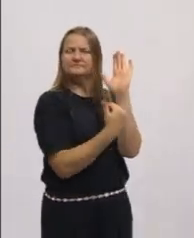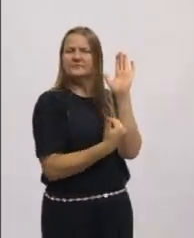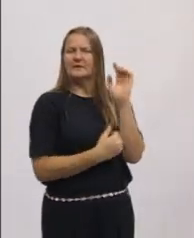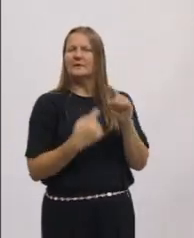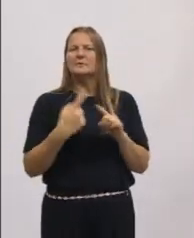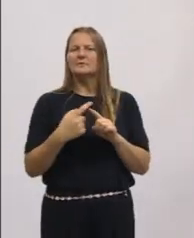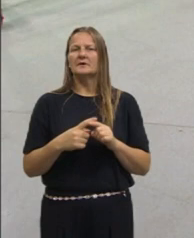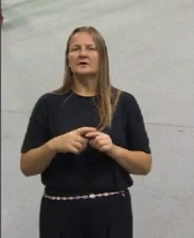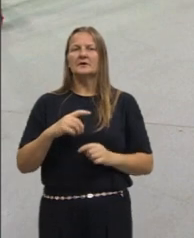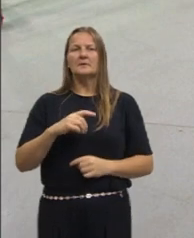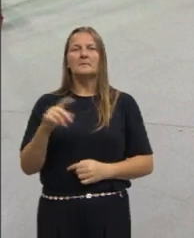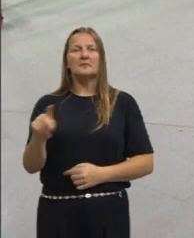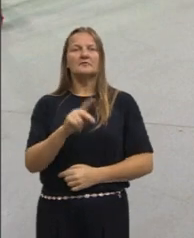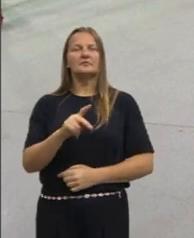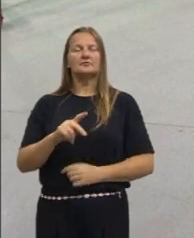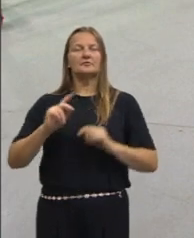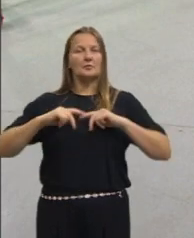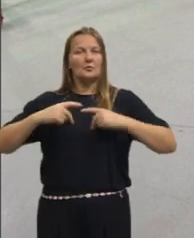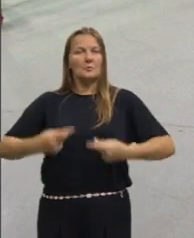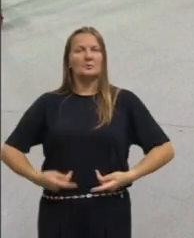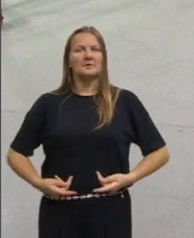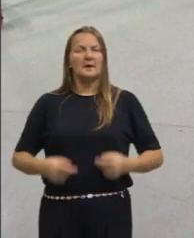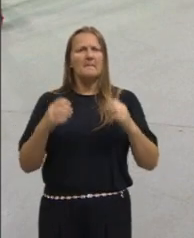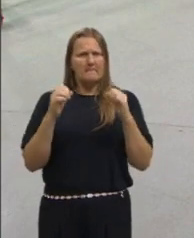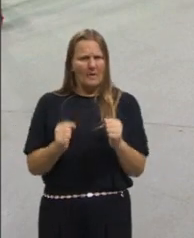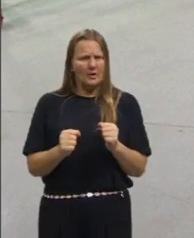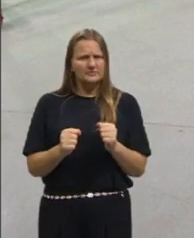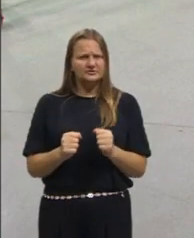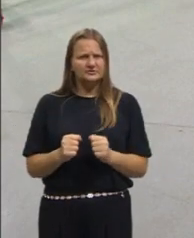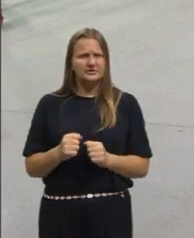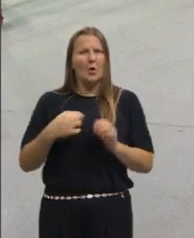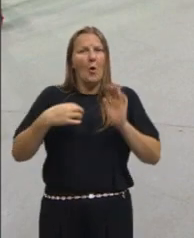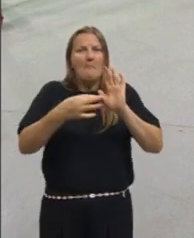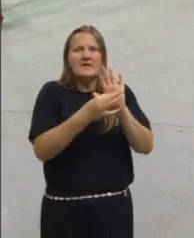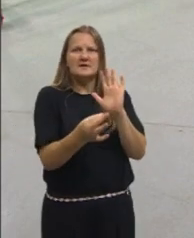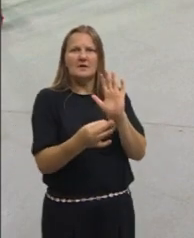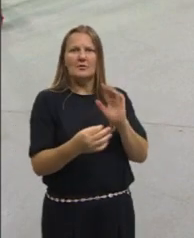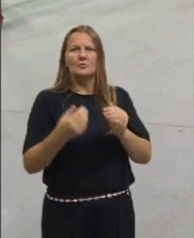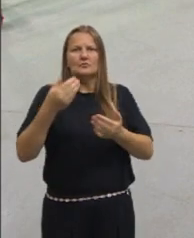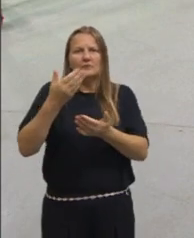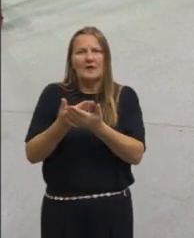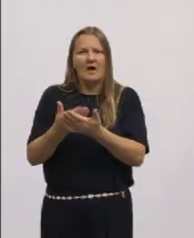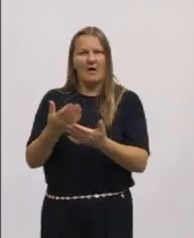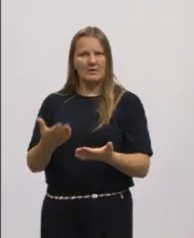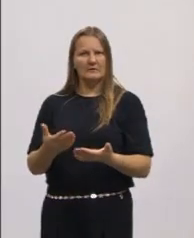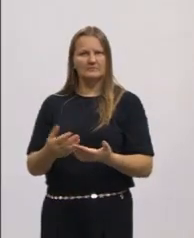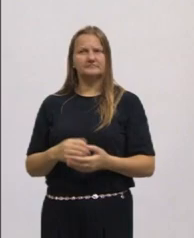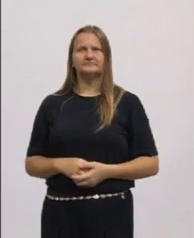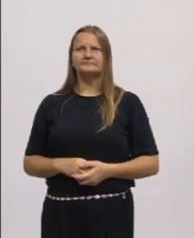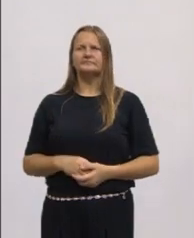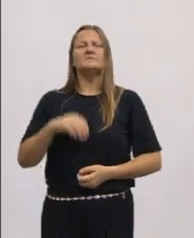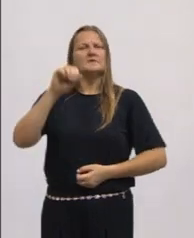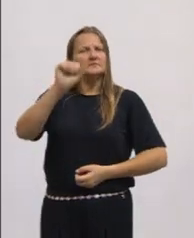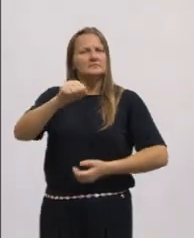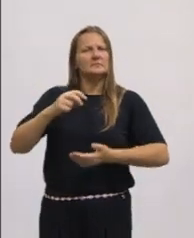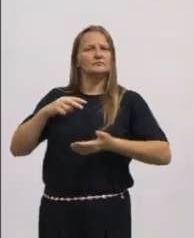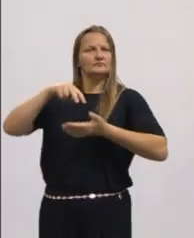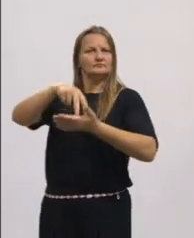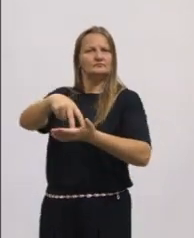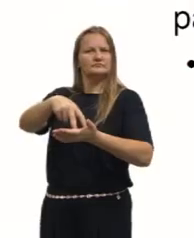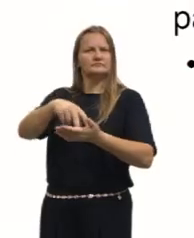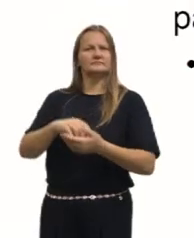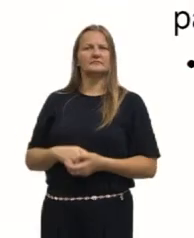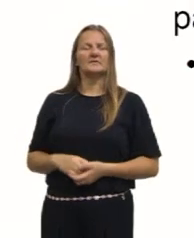o professor de humanas Douglas e clênio pode se posicionar nas suas aulas e a gente vai lembrar que a gente tratou